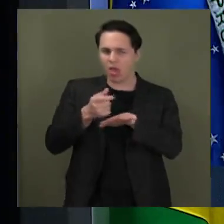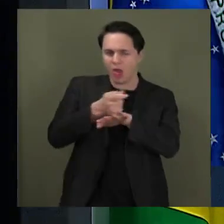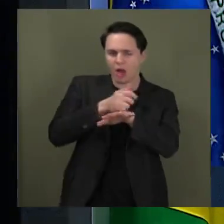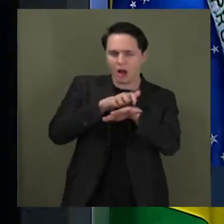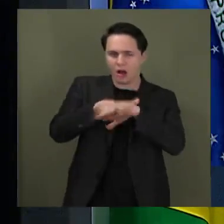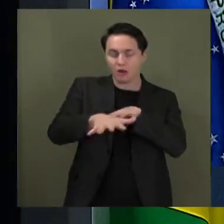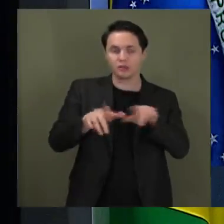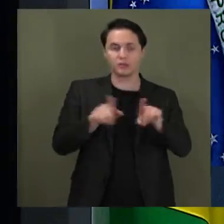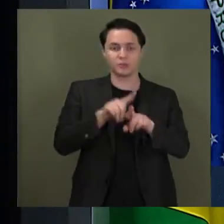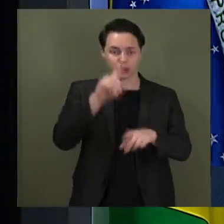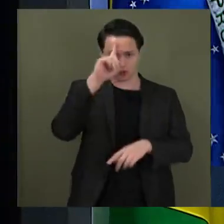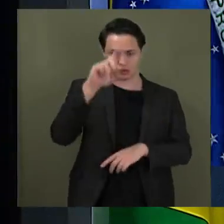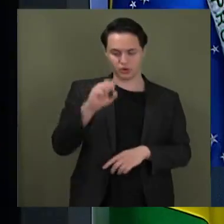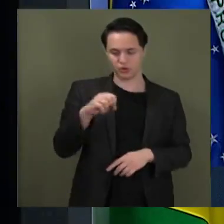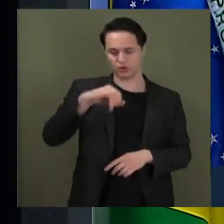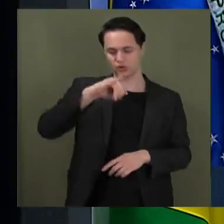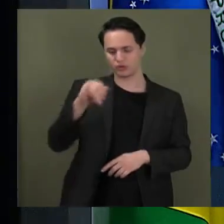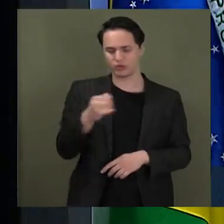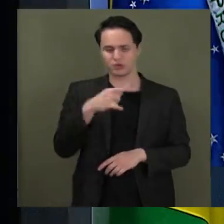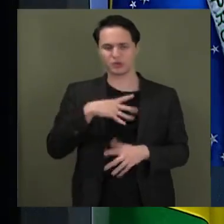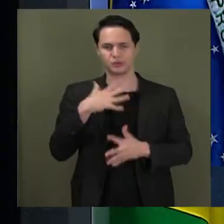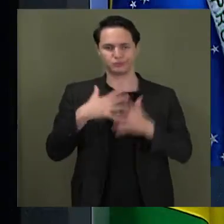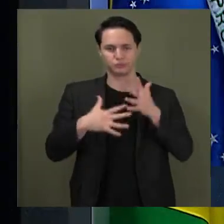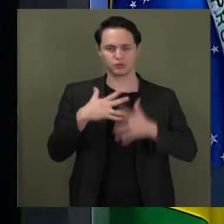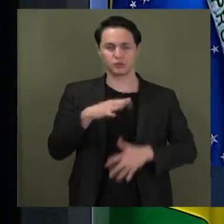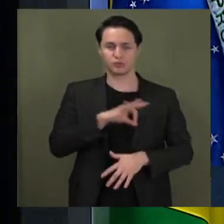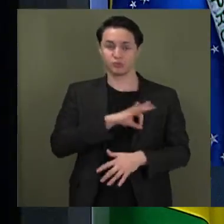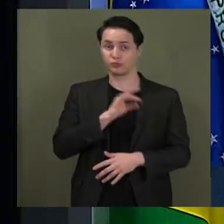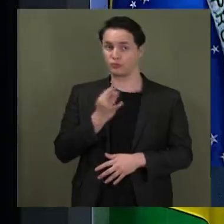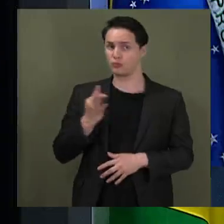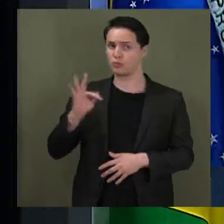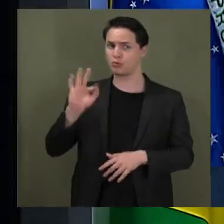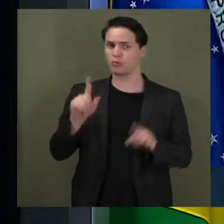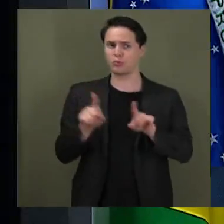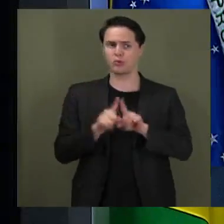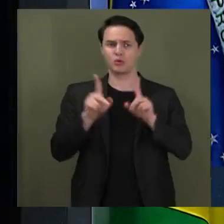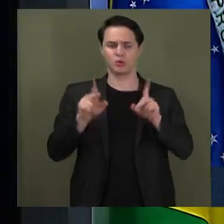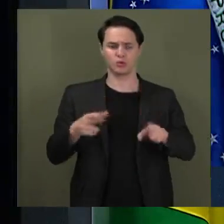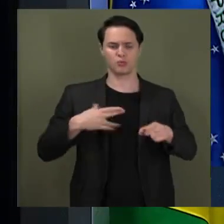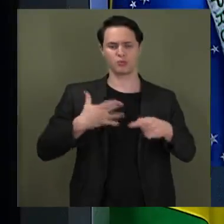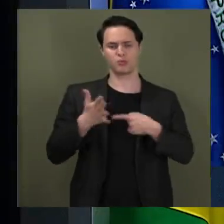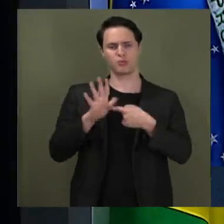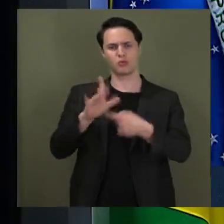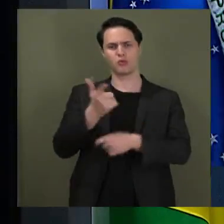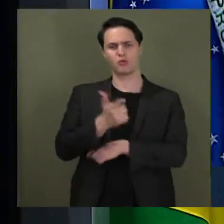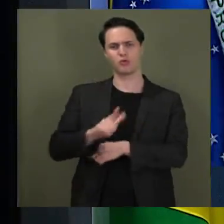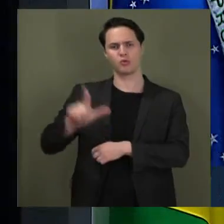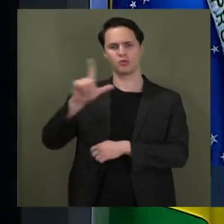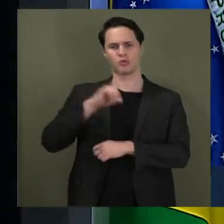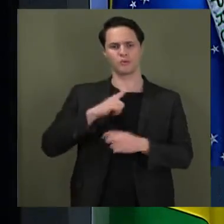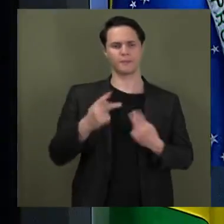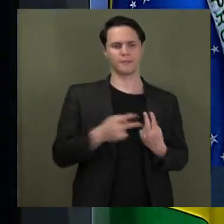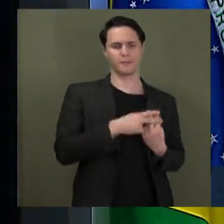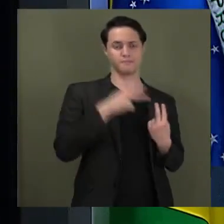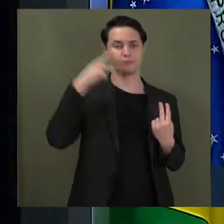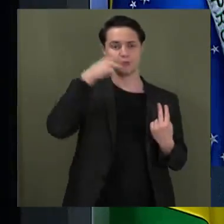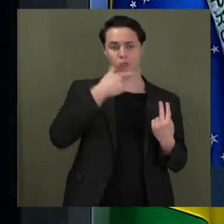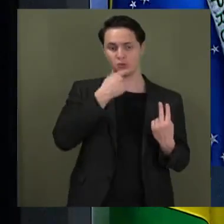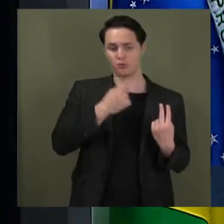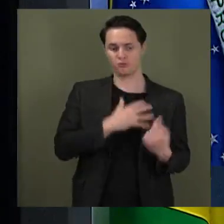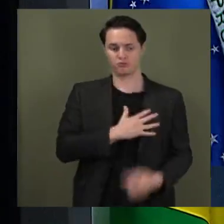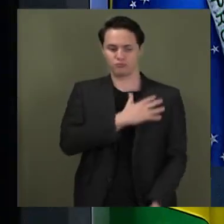de janeiro, com interferência na Polícia Federal, conforme revelou outro preso político, o